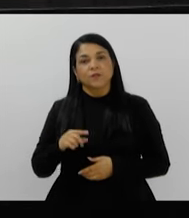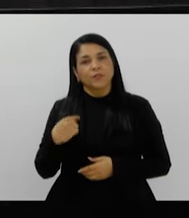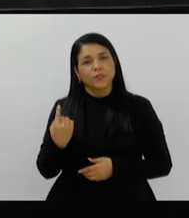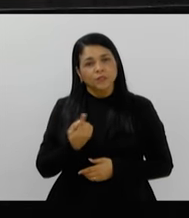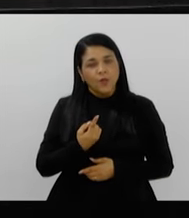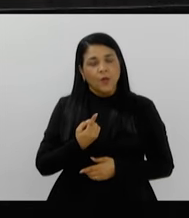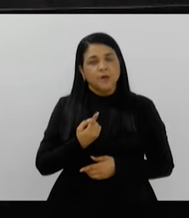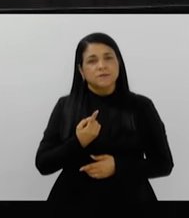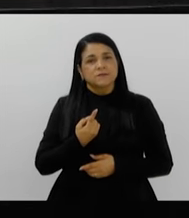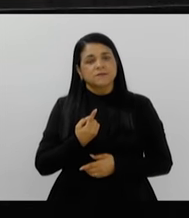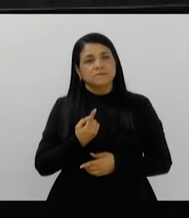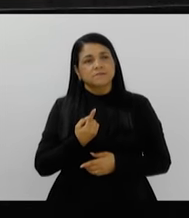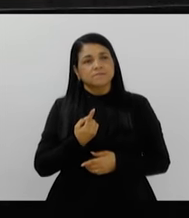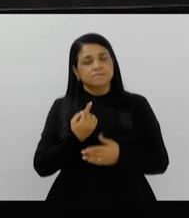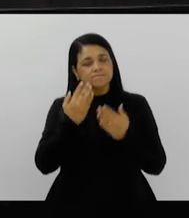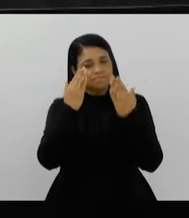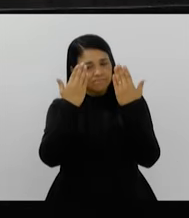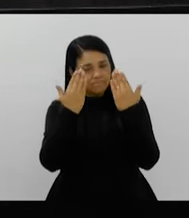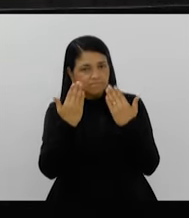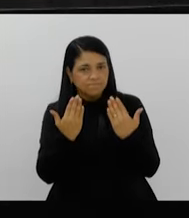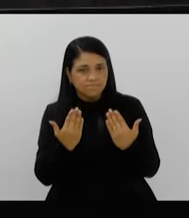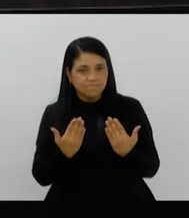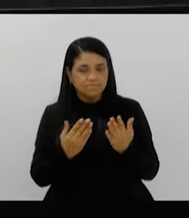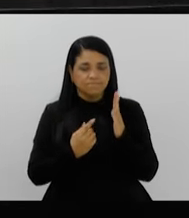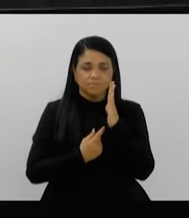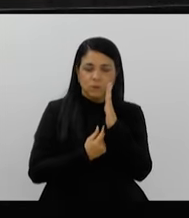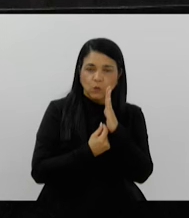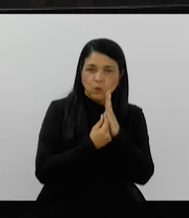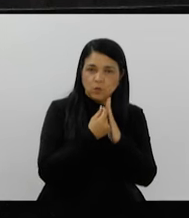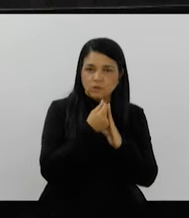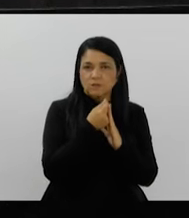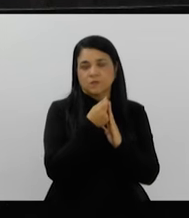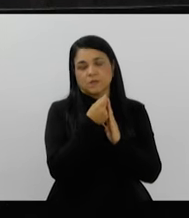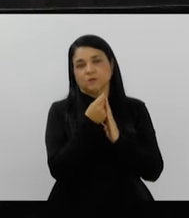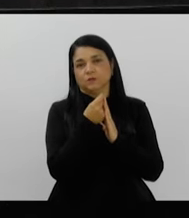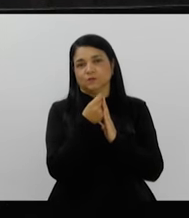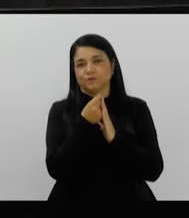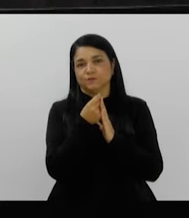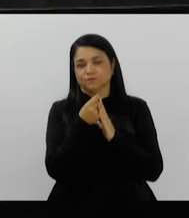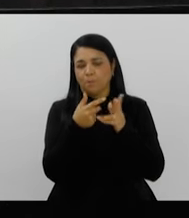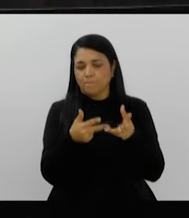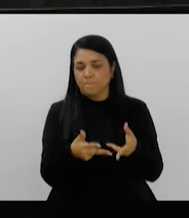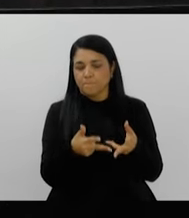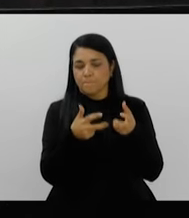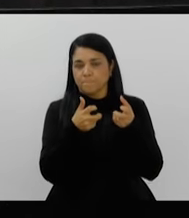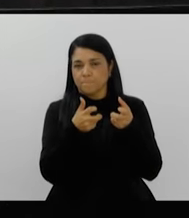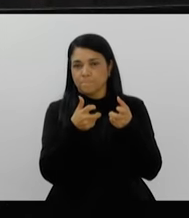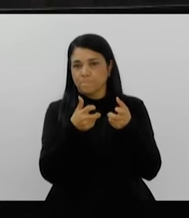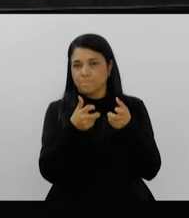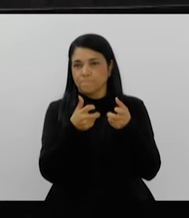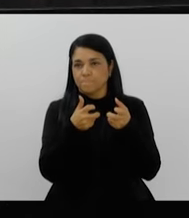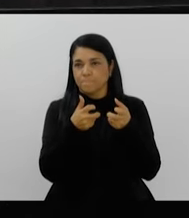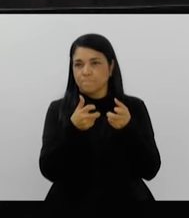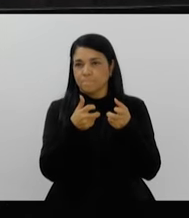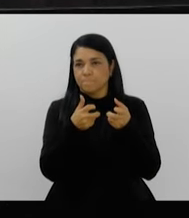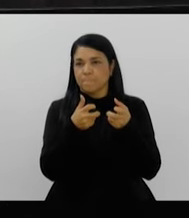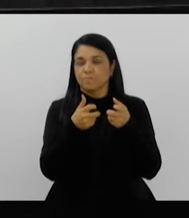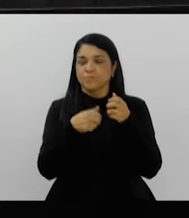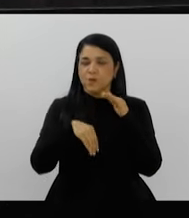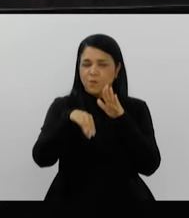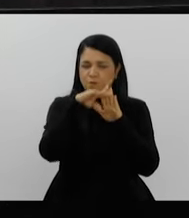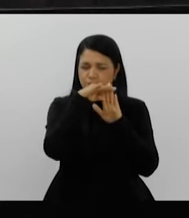um exercício de análise orçamentária, vemos a recomposição de